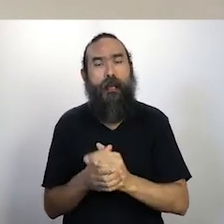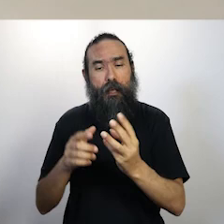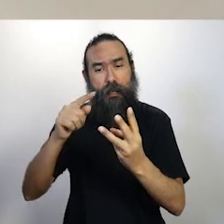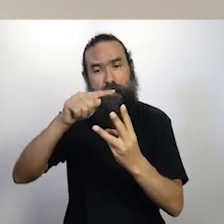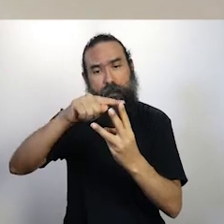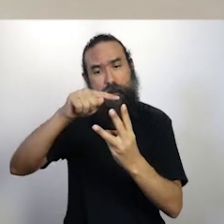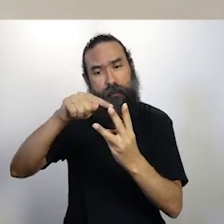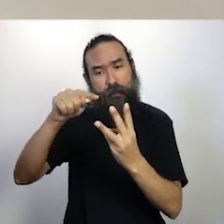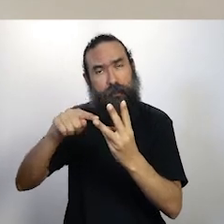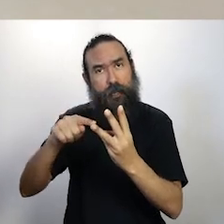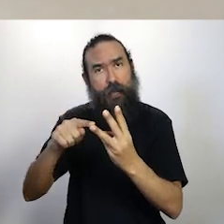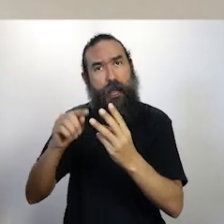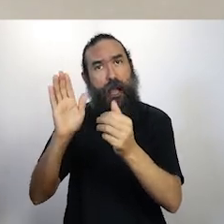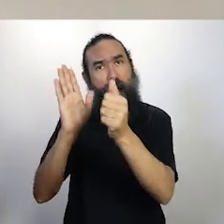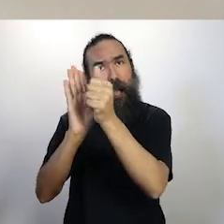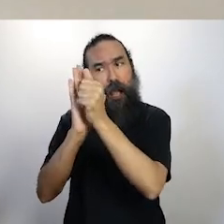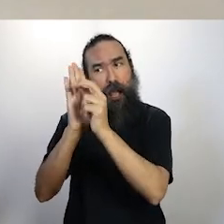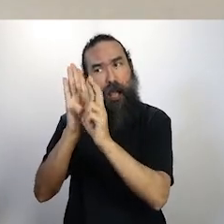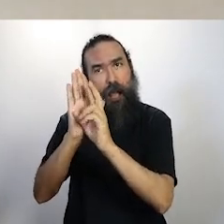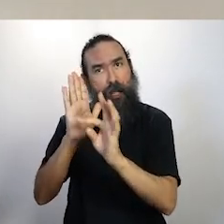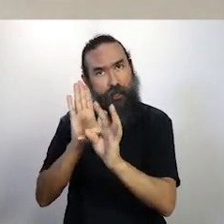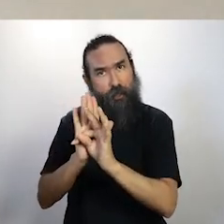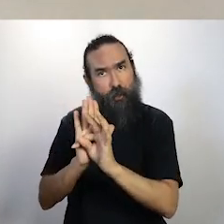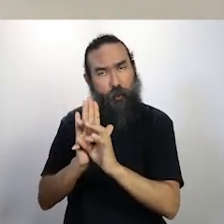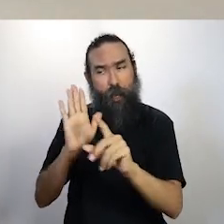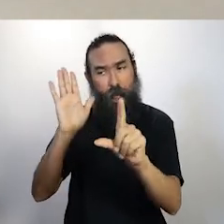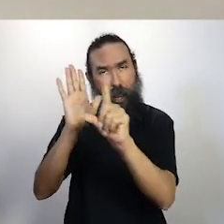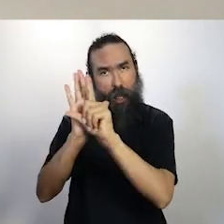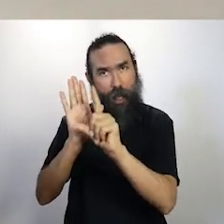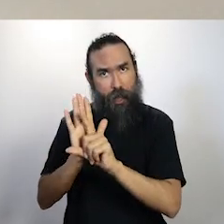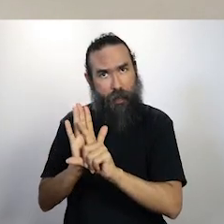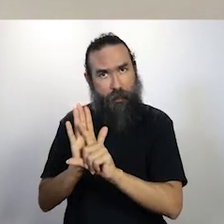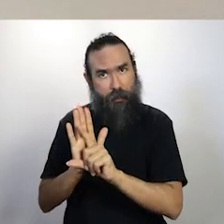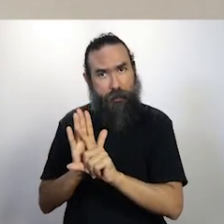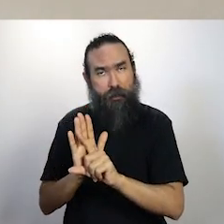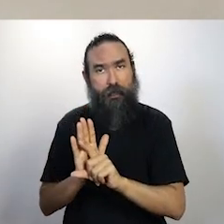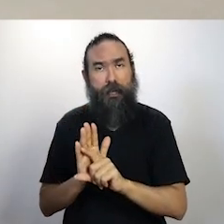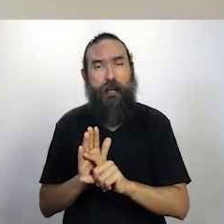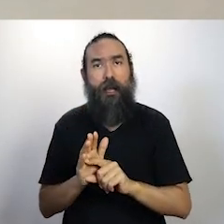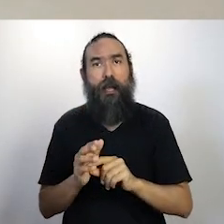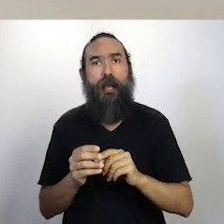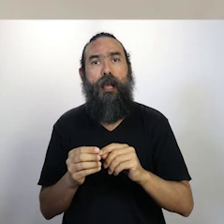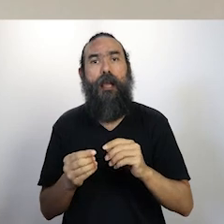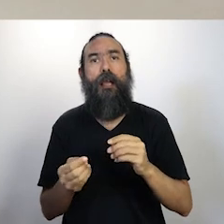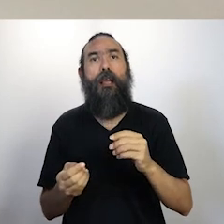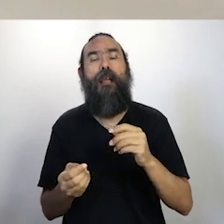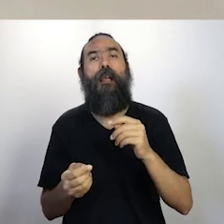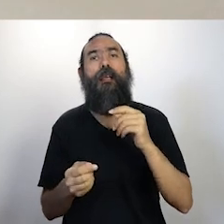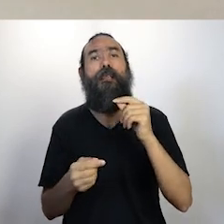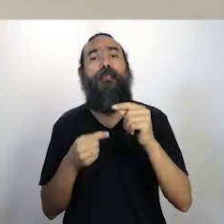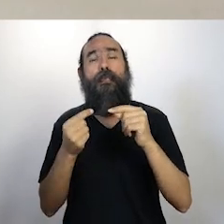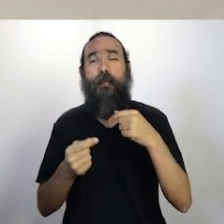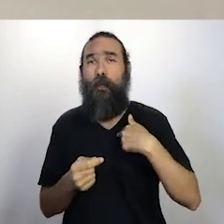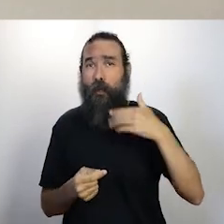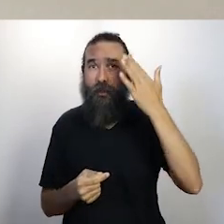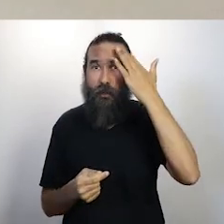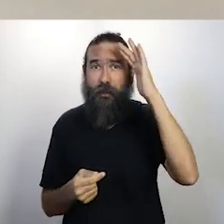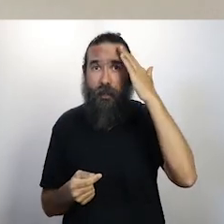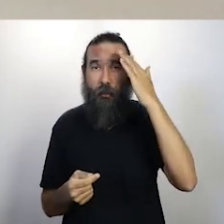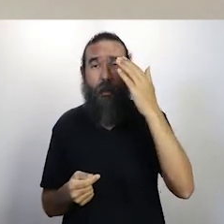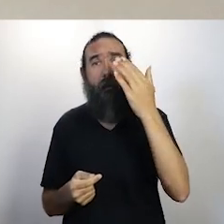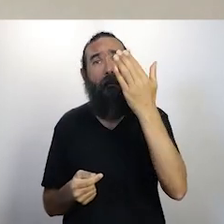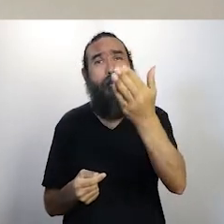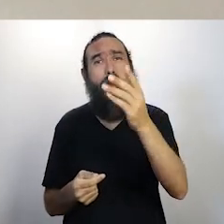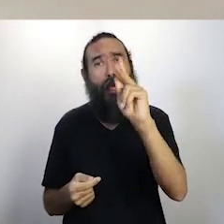tem ninguém trabalhando de forma consorciada tá meio que cada um por si né e hoje eu recebi uma notícia péssima terrível de um